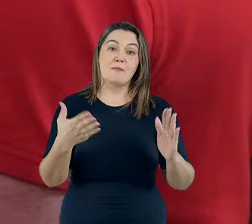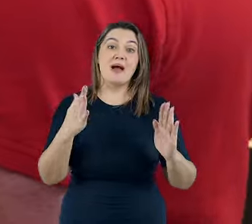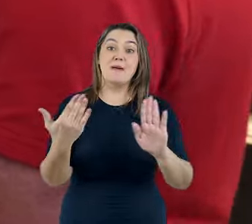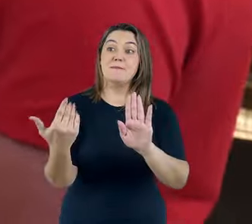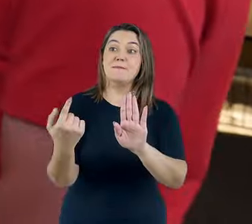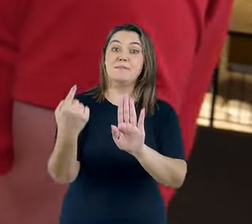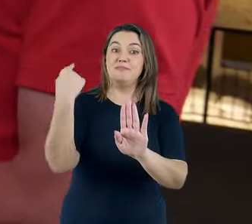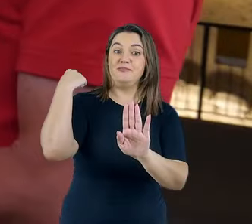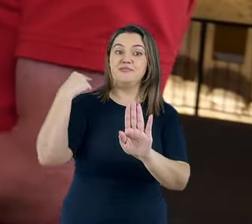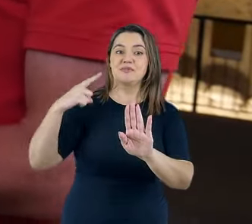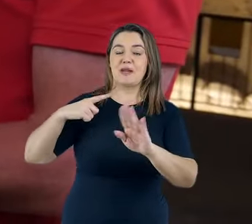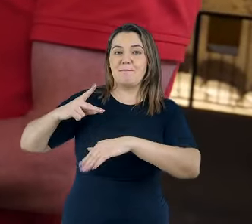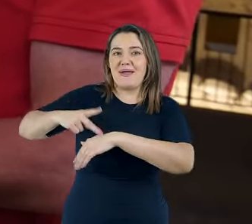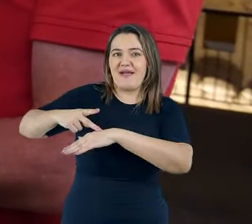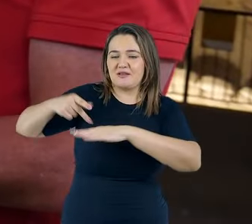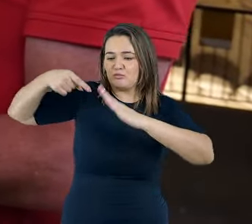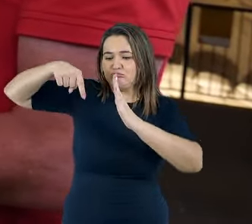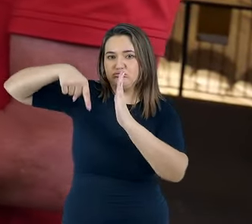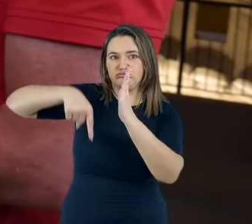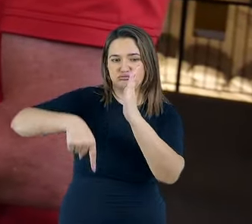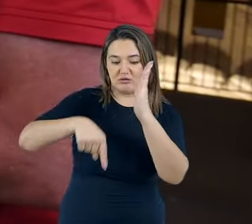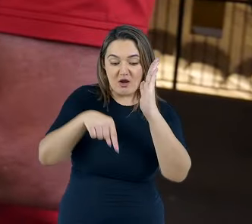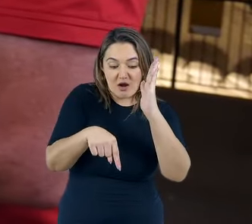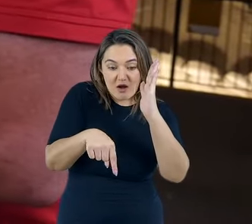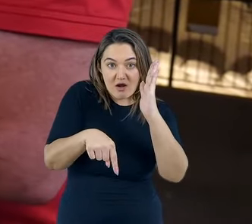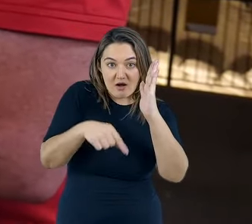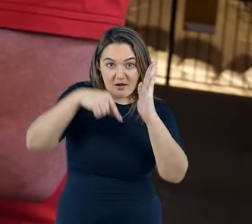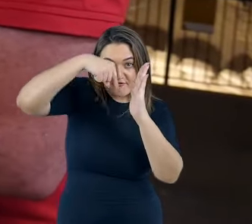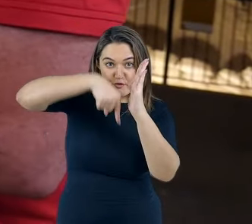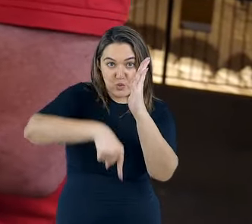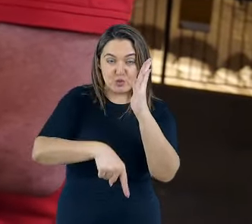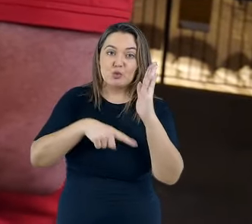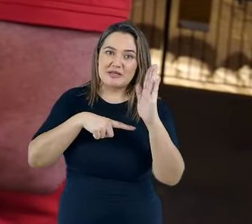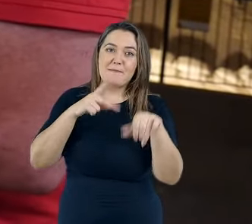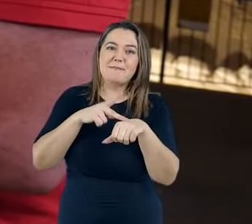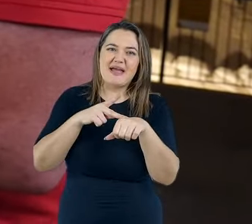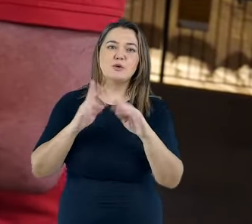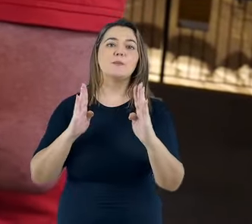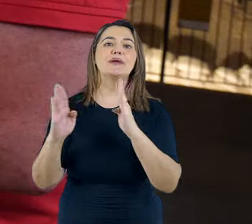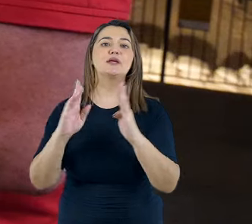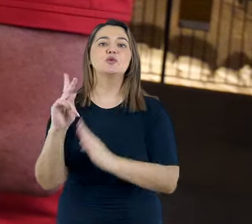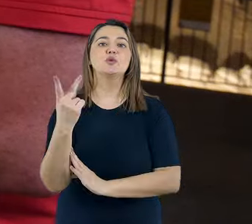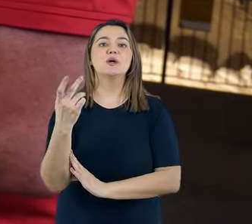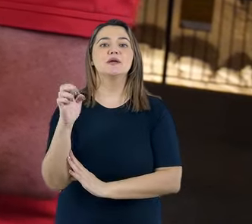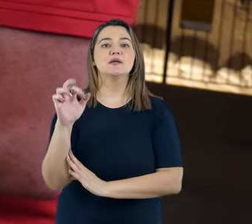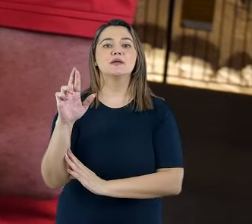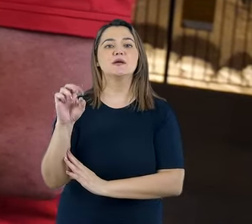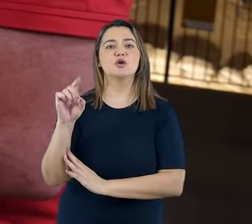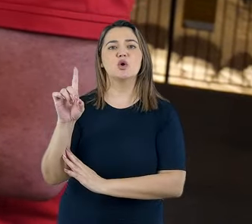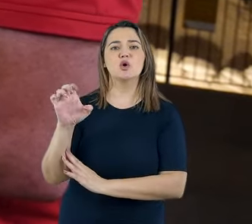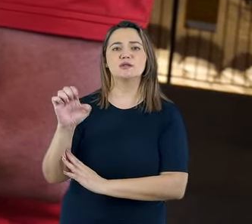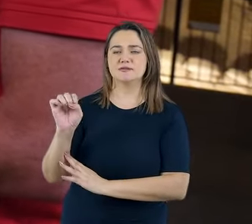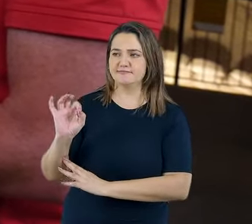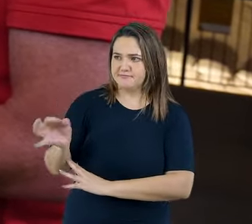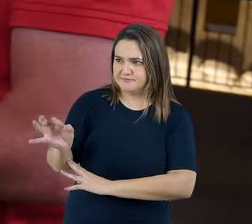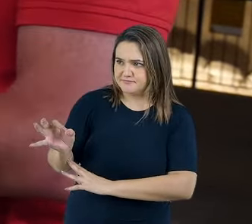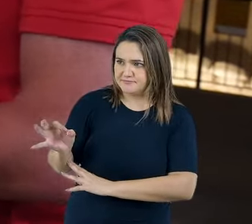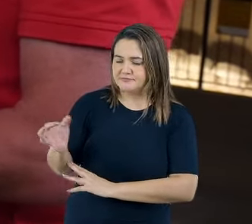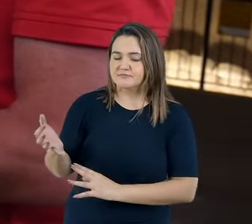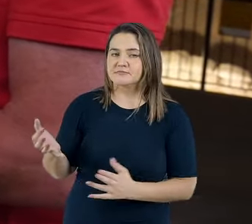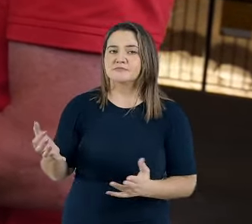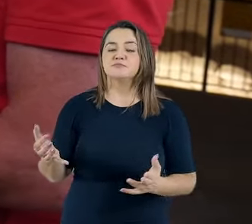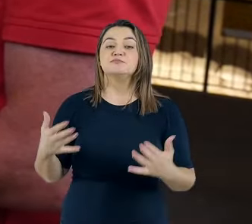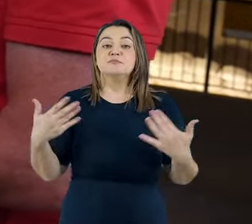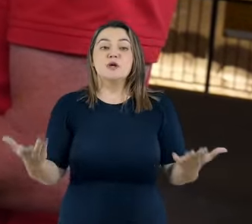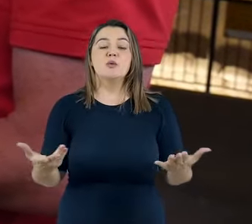fundo pedras da época de Herodes. Então, estou falando do final do primeiro século antes da Era Comum e primeiro século da nossa era.